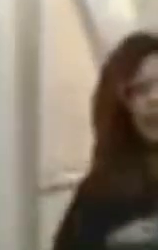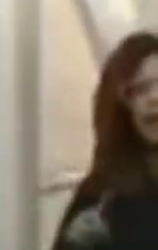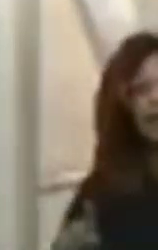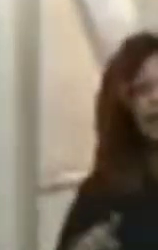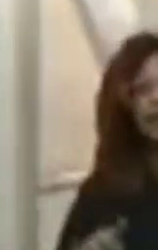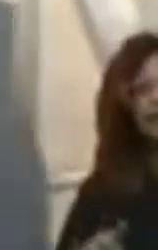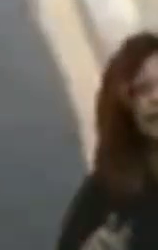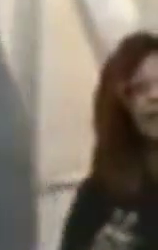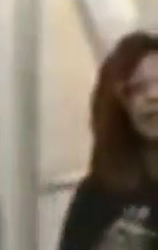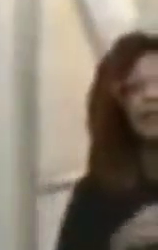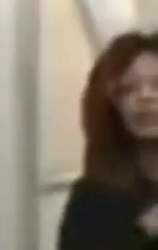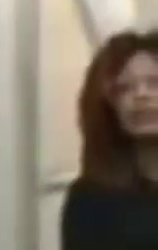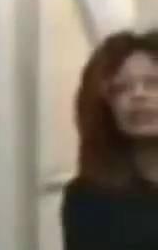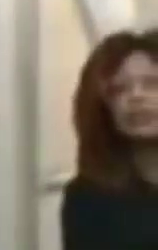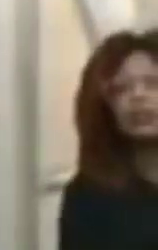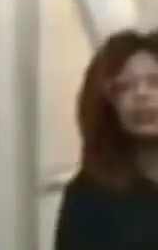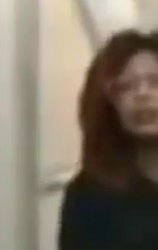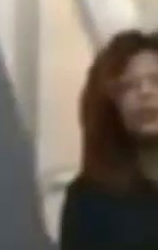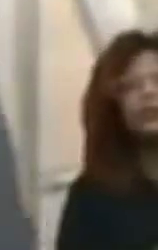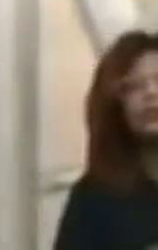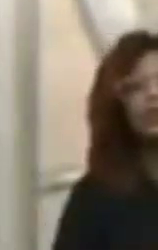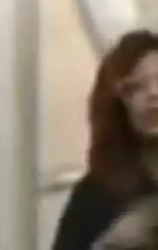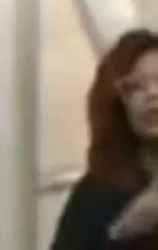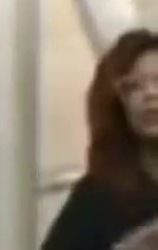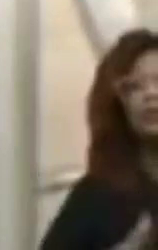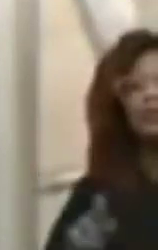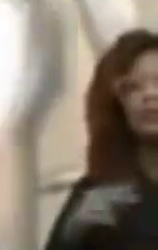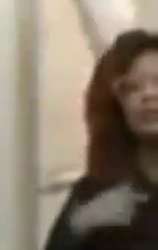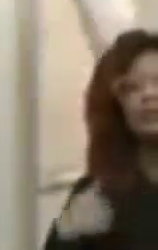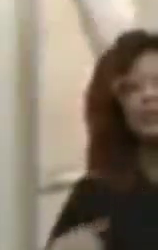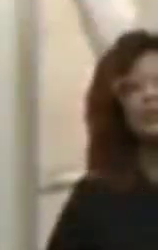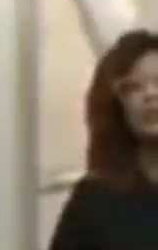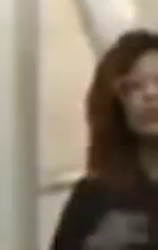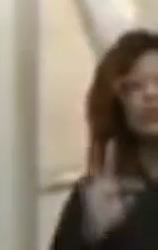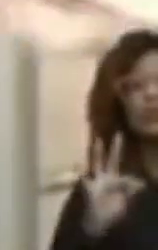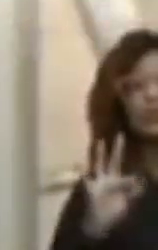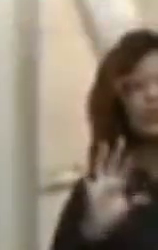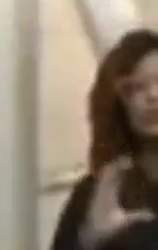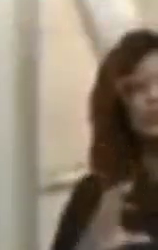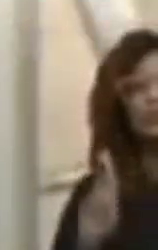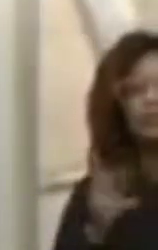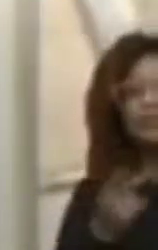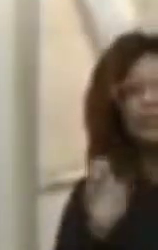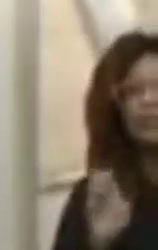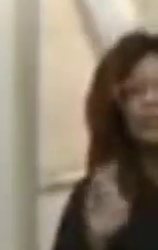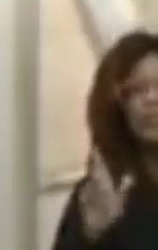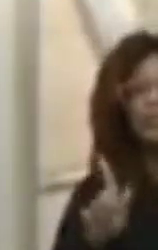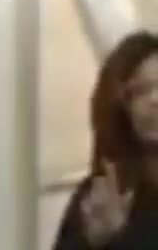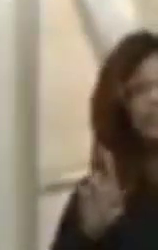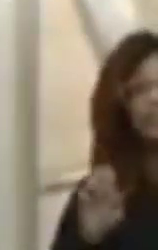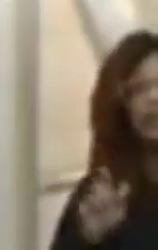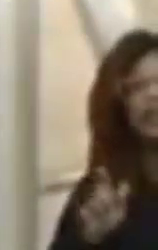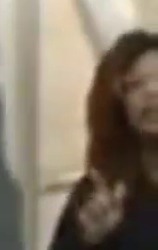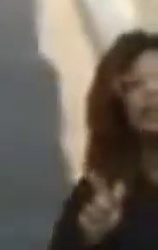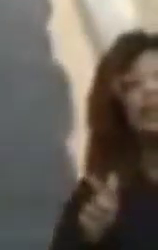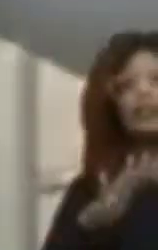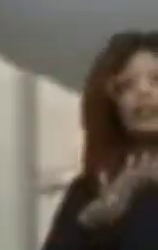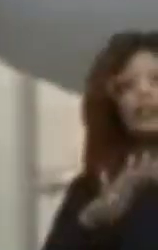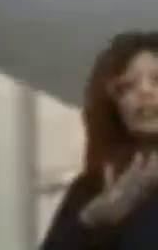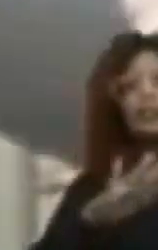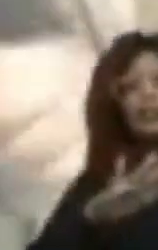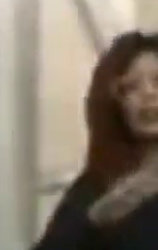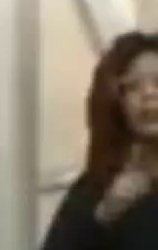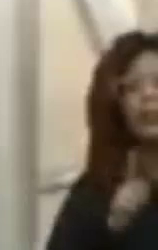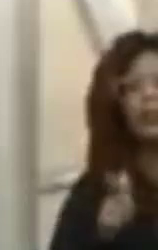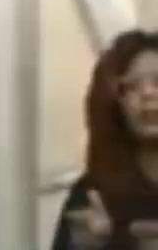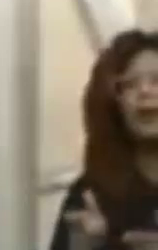mas tatuam no braço, usam camisas do Che Guevara, que botava os homossexuais num paredão e fuzilava.